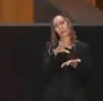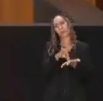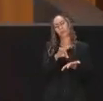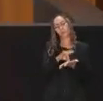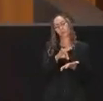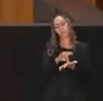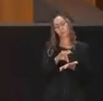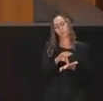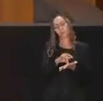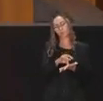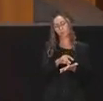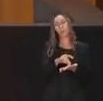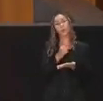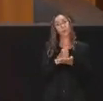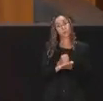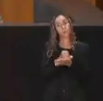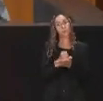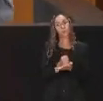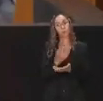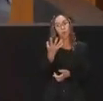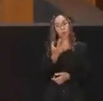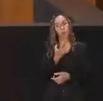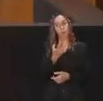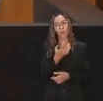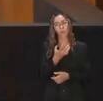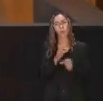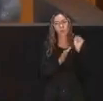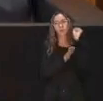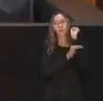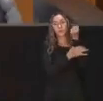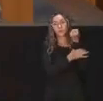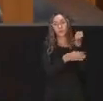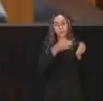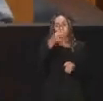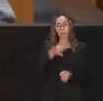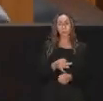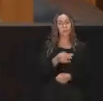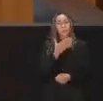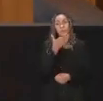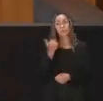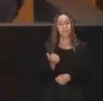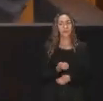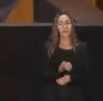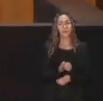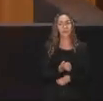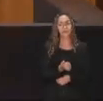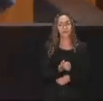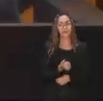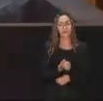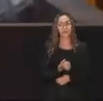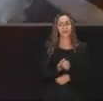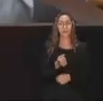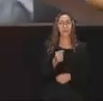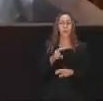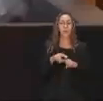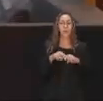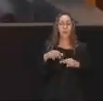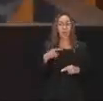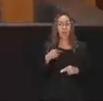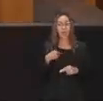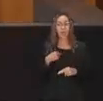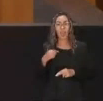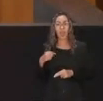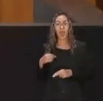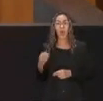E com esse apoio, eu quero agora a garantia da certeza da melhora. Porque eu andar 500 quilômetros e ter certeza de melhora, eu vou